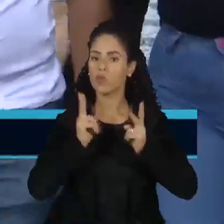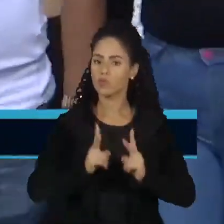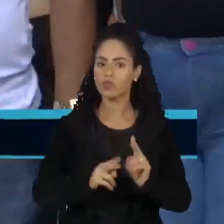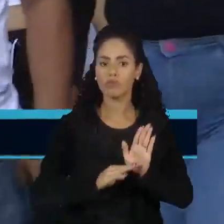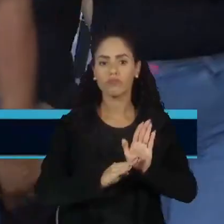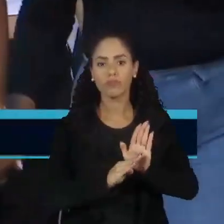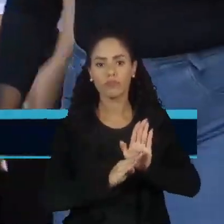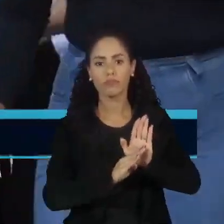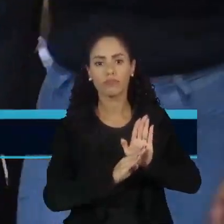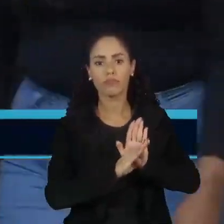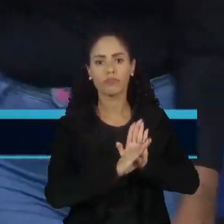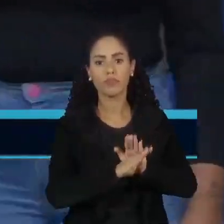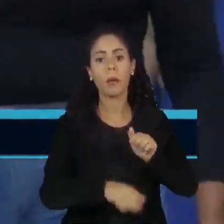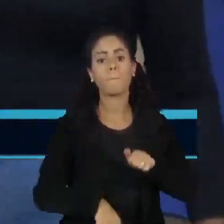maior do que o de mortes no mesmo período